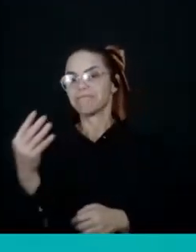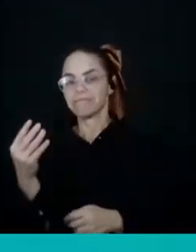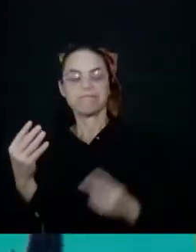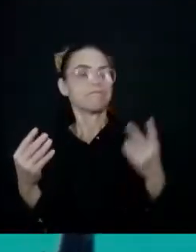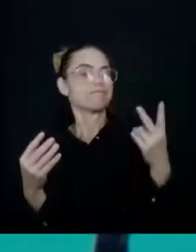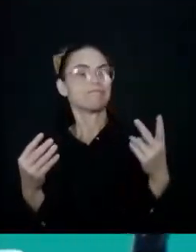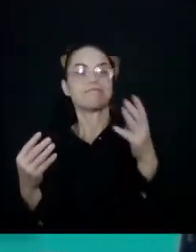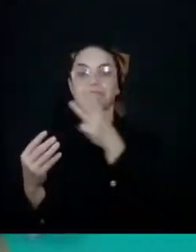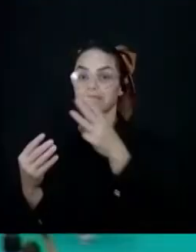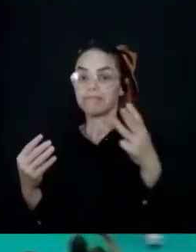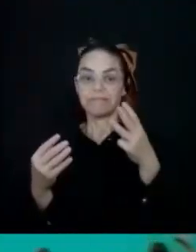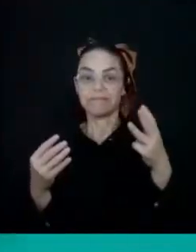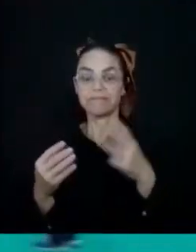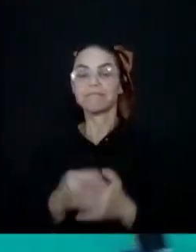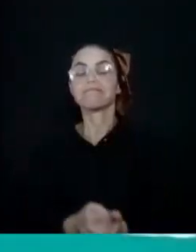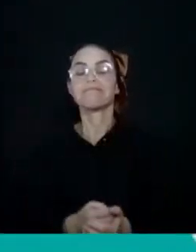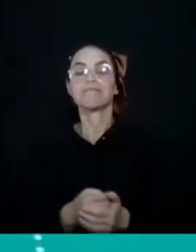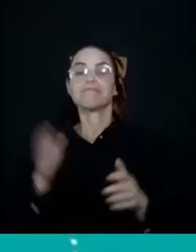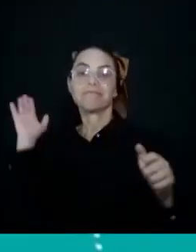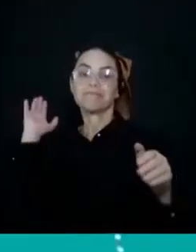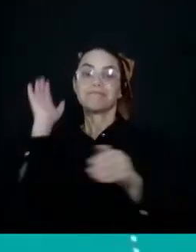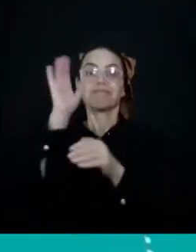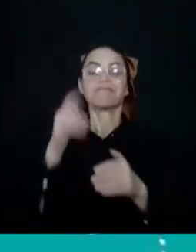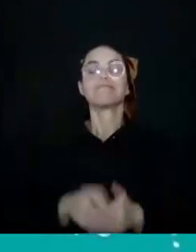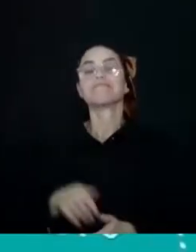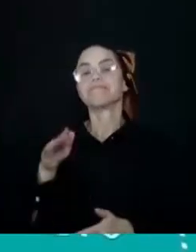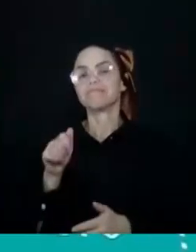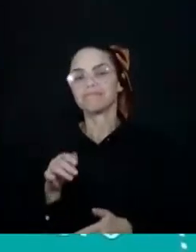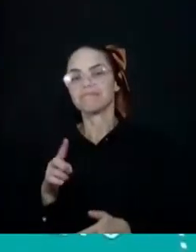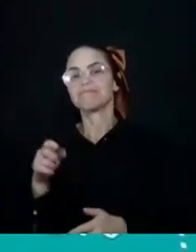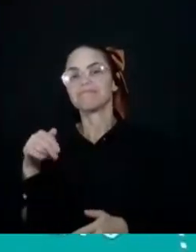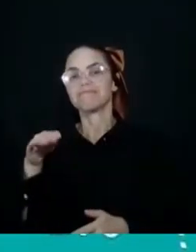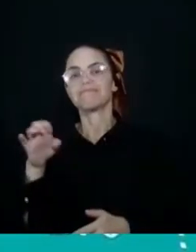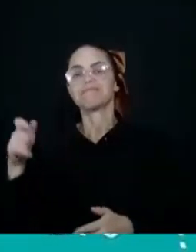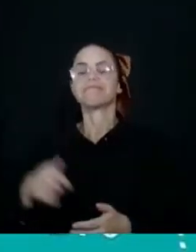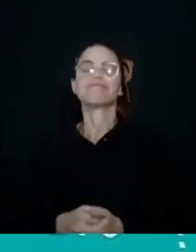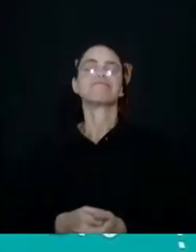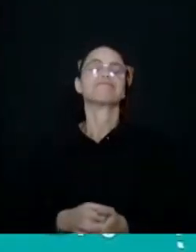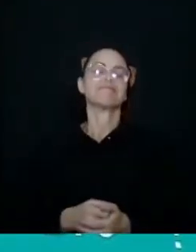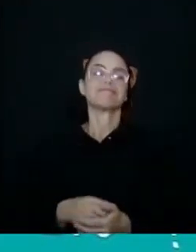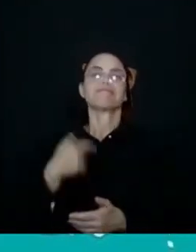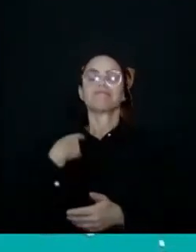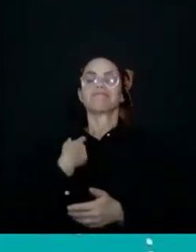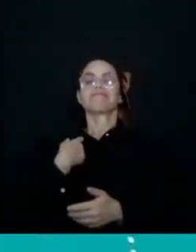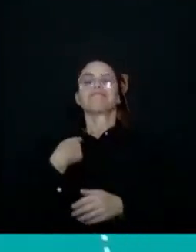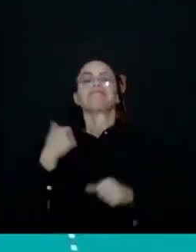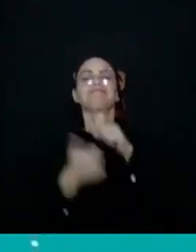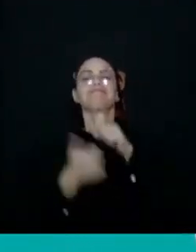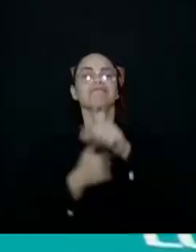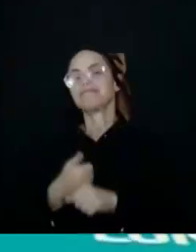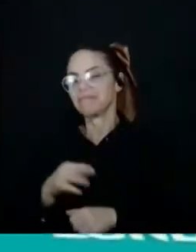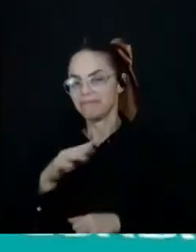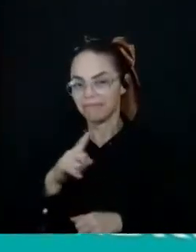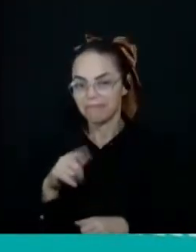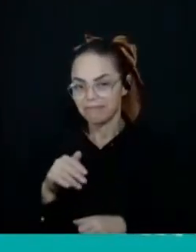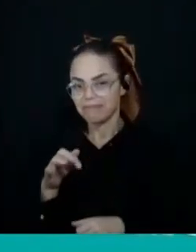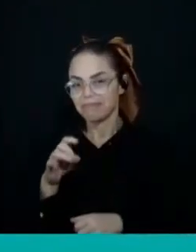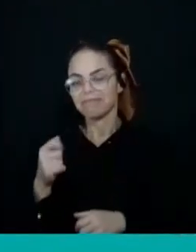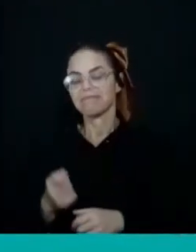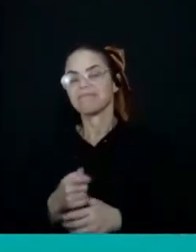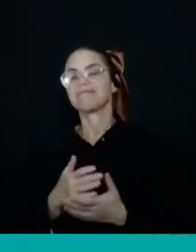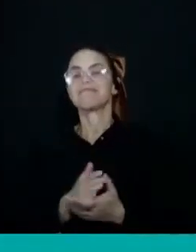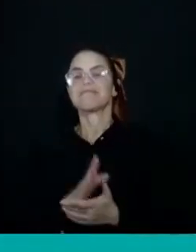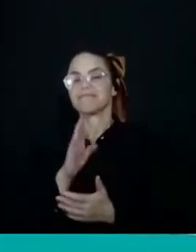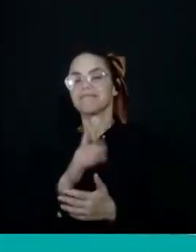24-23... o saque de Bandini foi bem demais, quebrou a recepção do Cruzeiro, que devolveu de graça. E